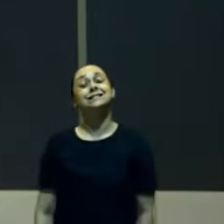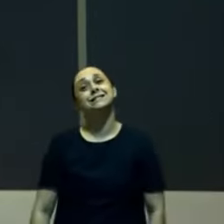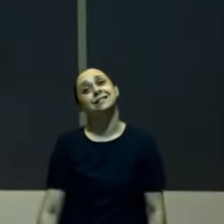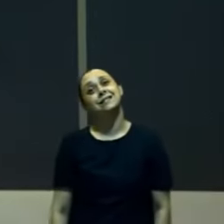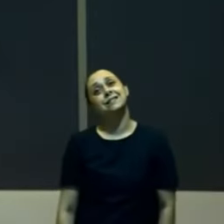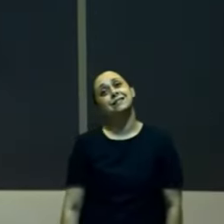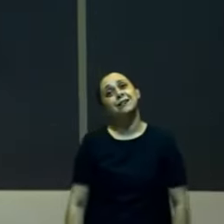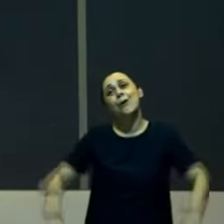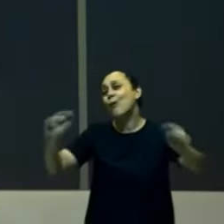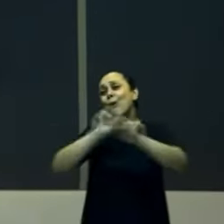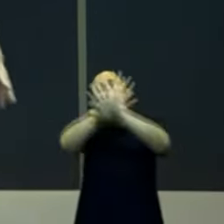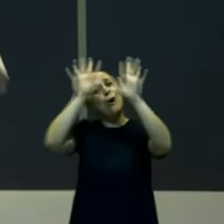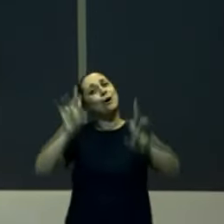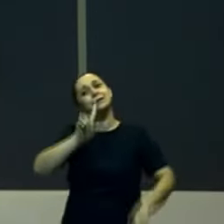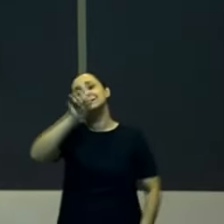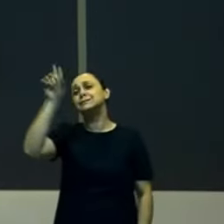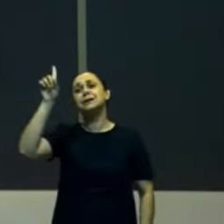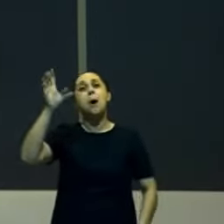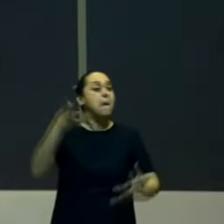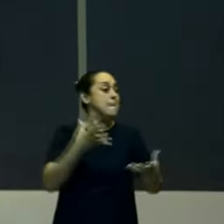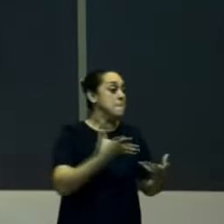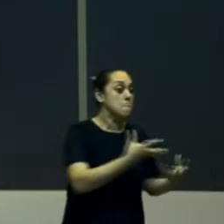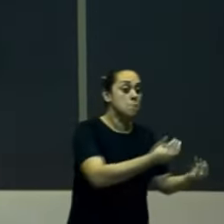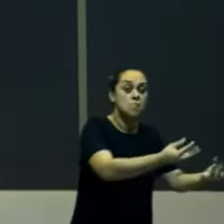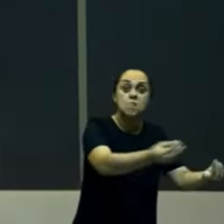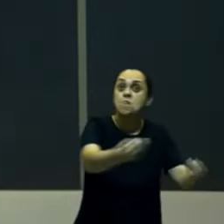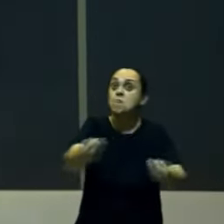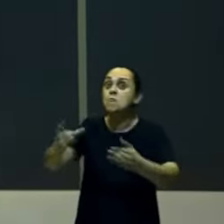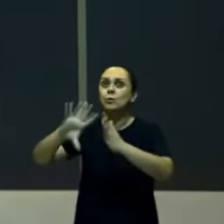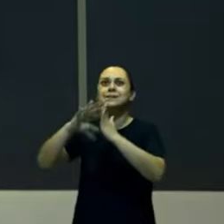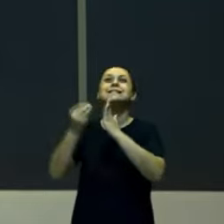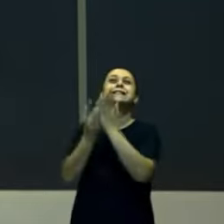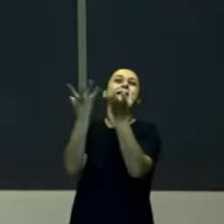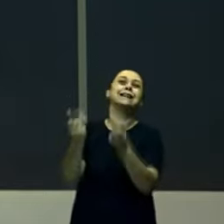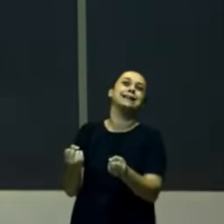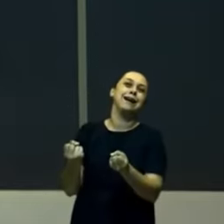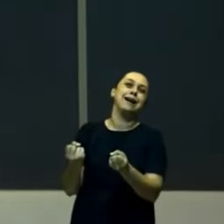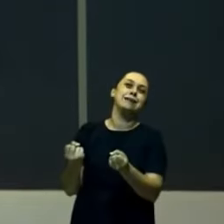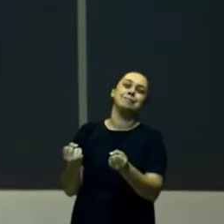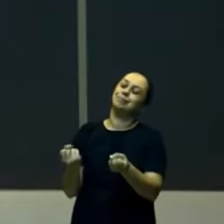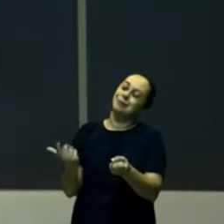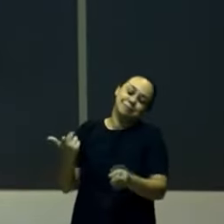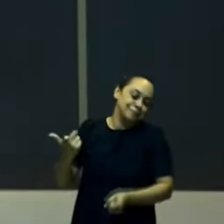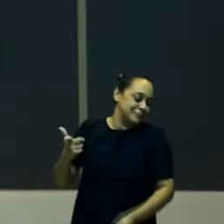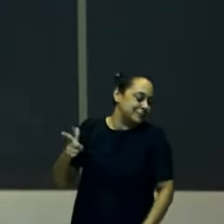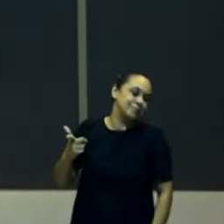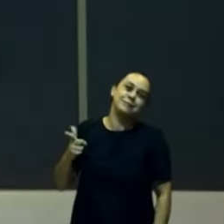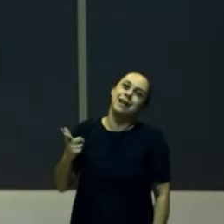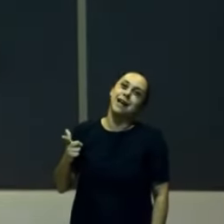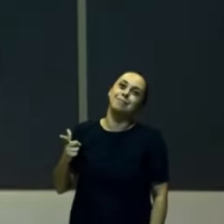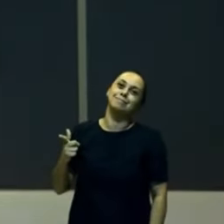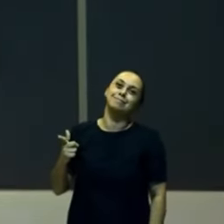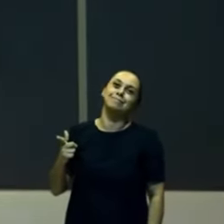igrejas que não conseguem entender o que aconteceu aqui nesta igreja e não tem como explicar.